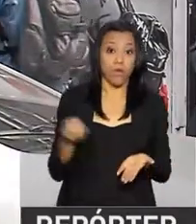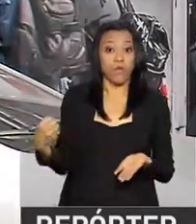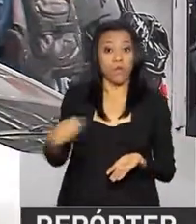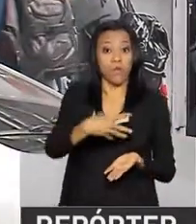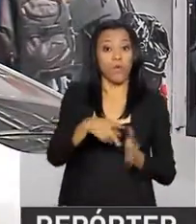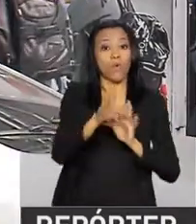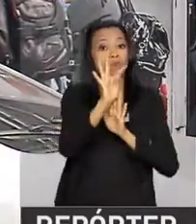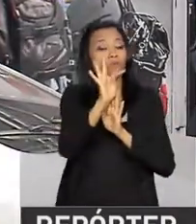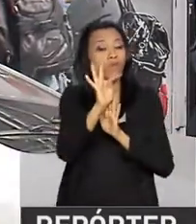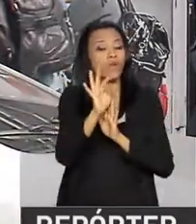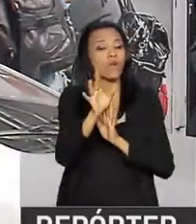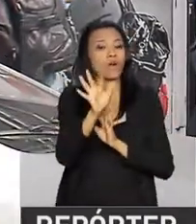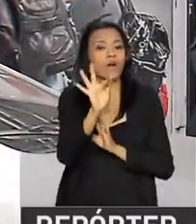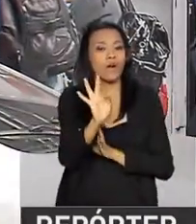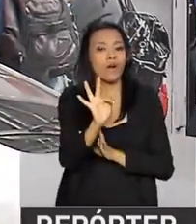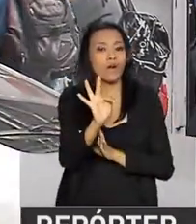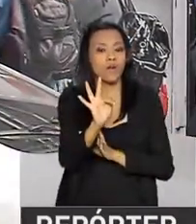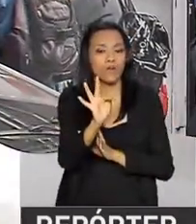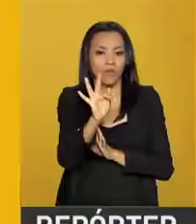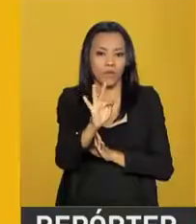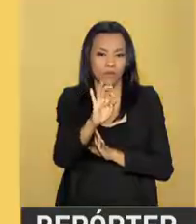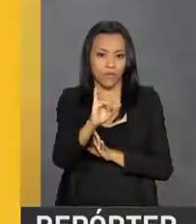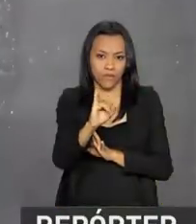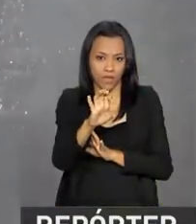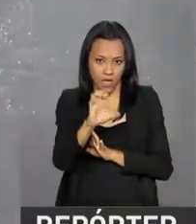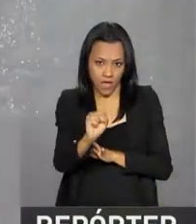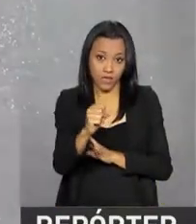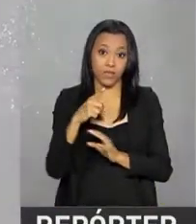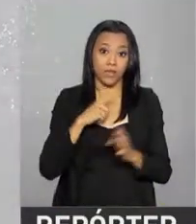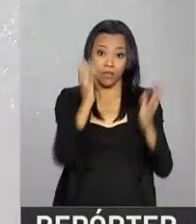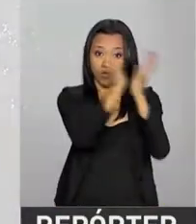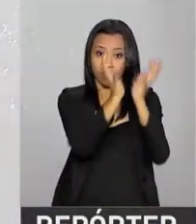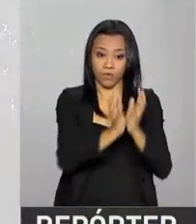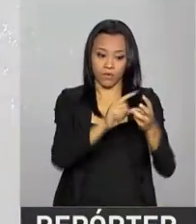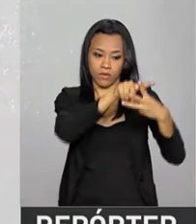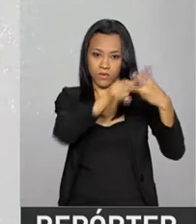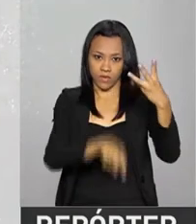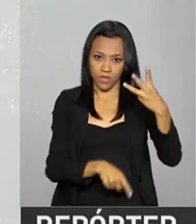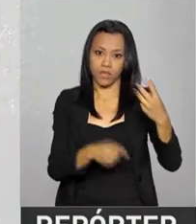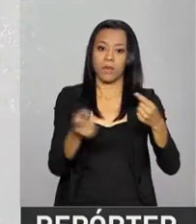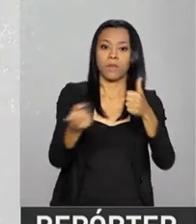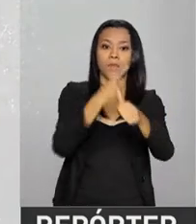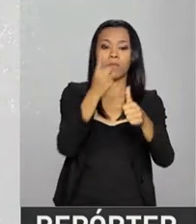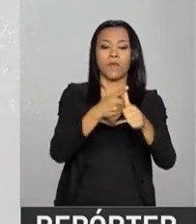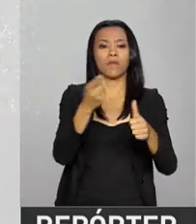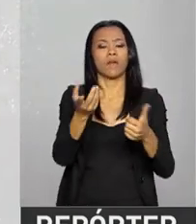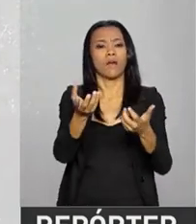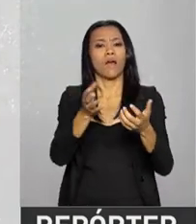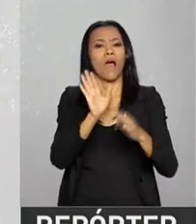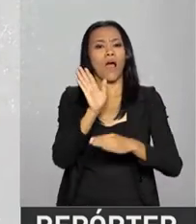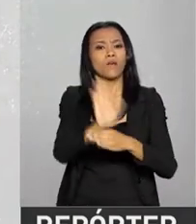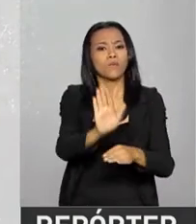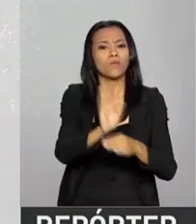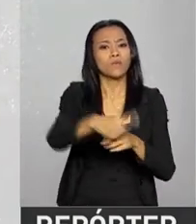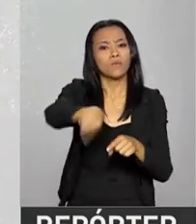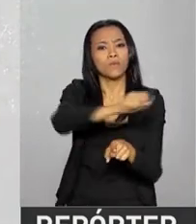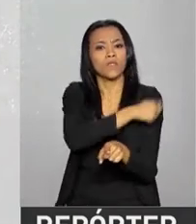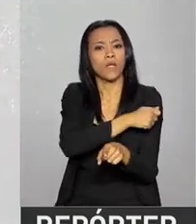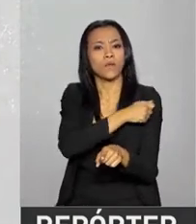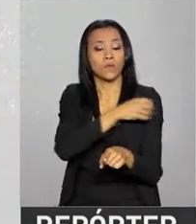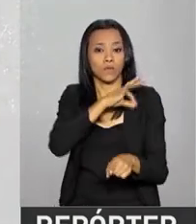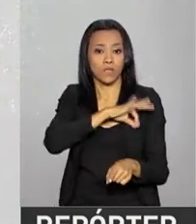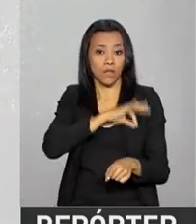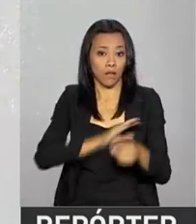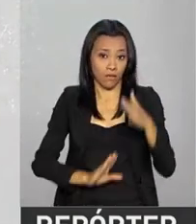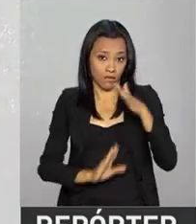novo fies faz ser dividido em três modalidades a primeira vai atender os estudantes com renda per capita mensal familiar de até três salários